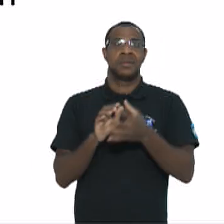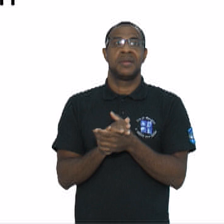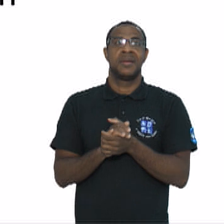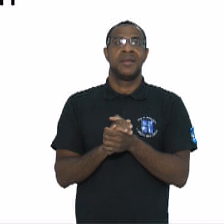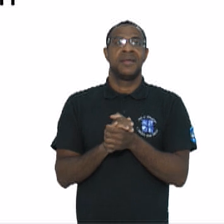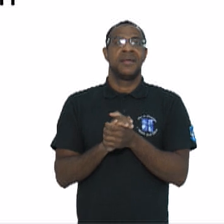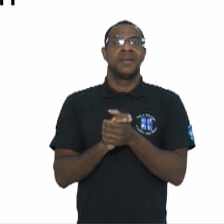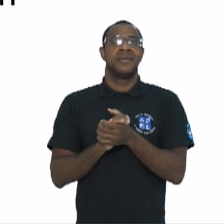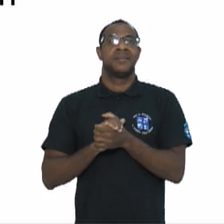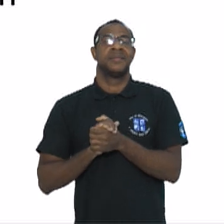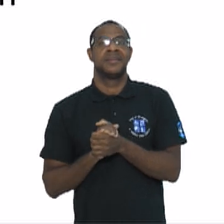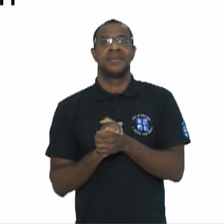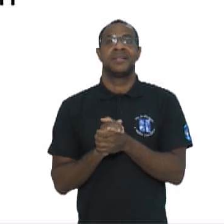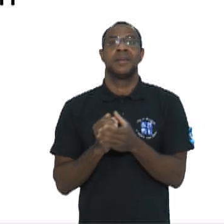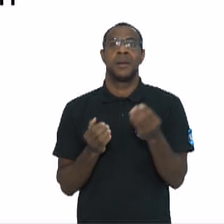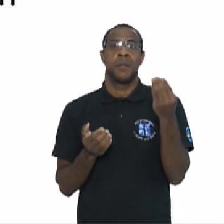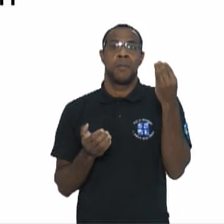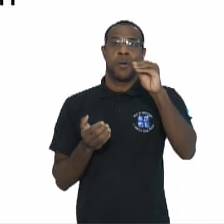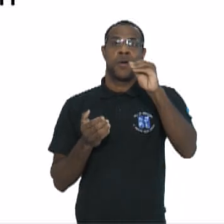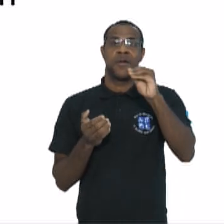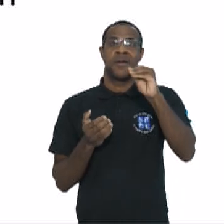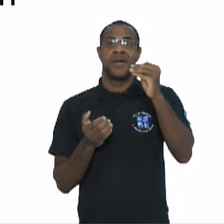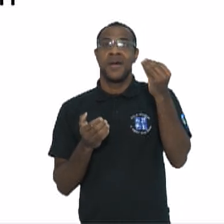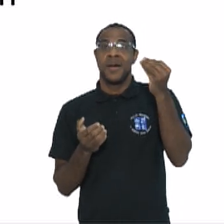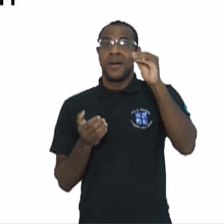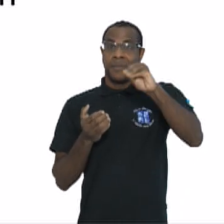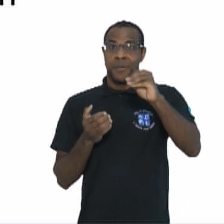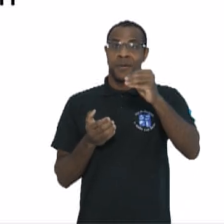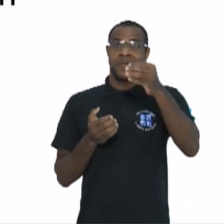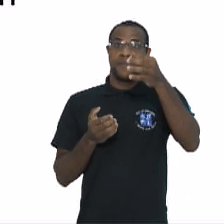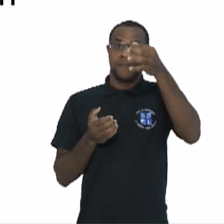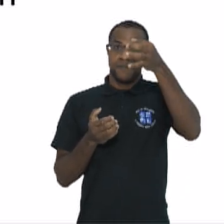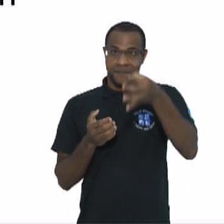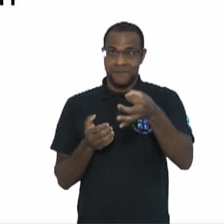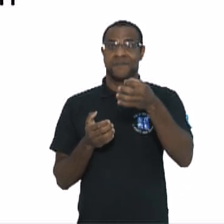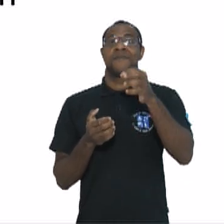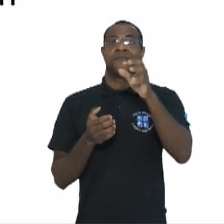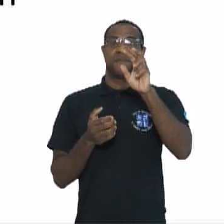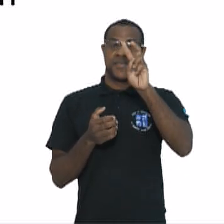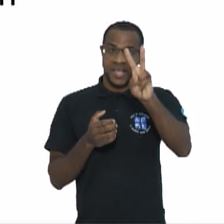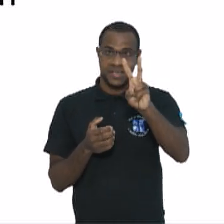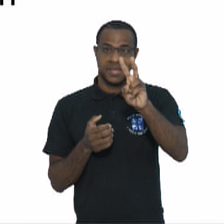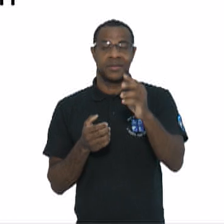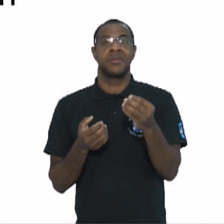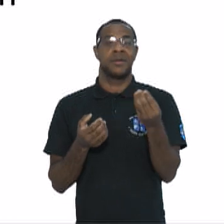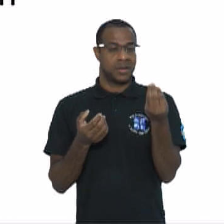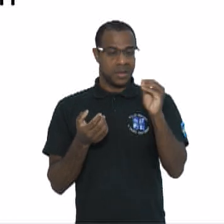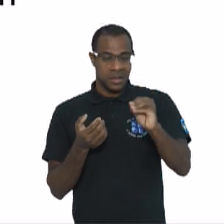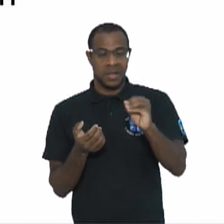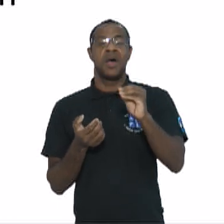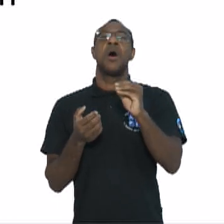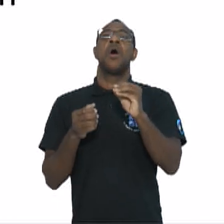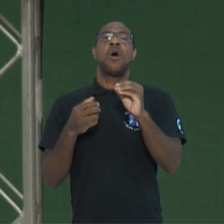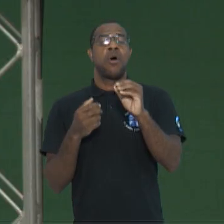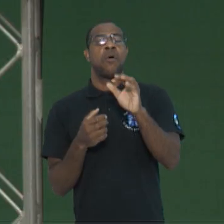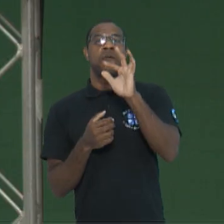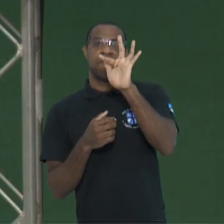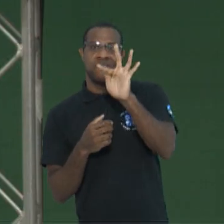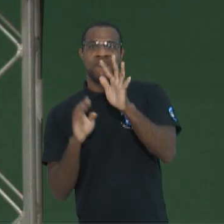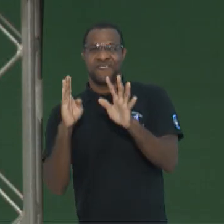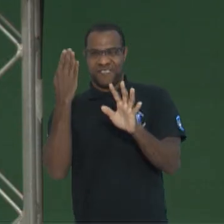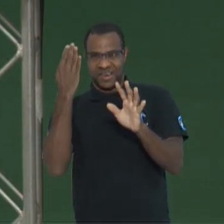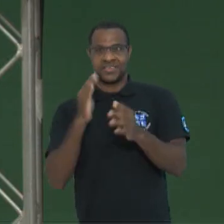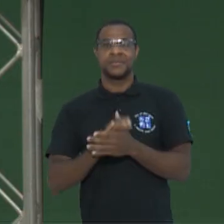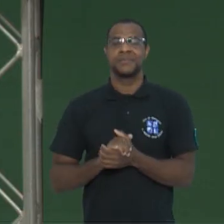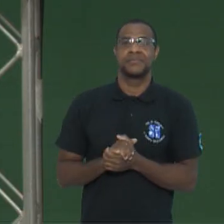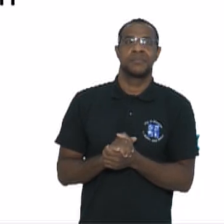falso? Happy, calm, peaceful, our feelings in good way. True or false? Verdadeiro ou falso?